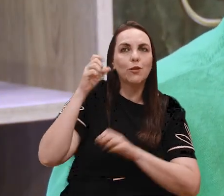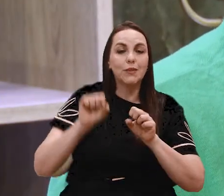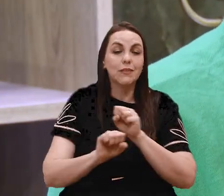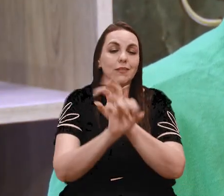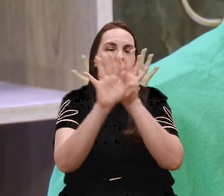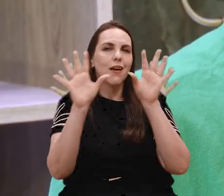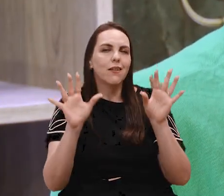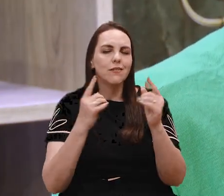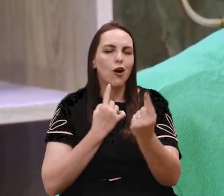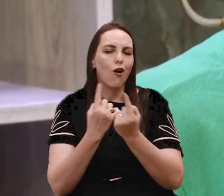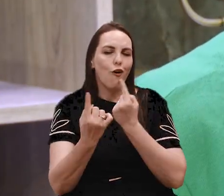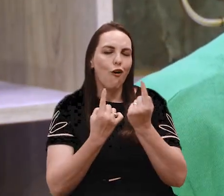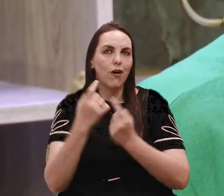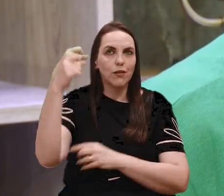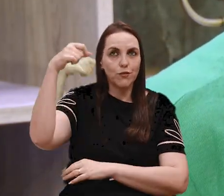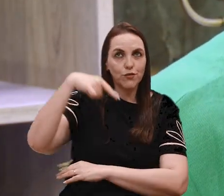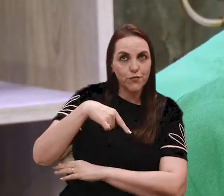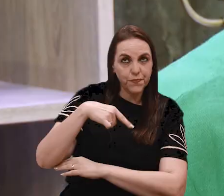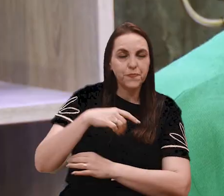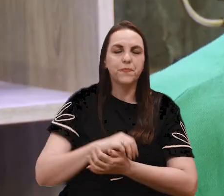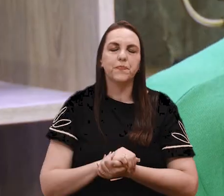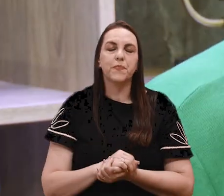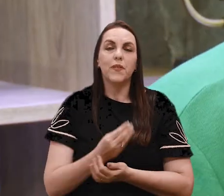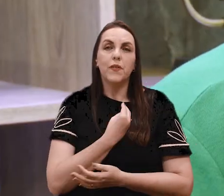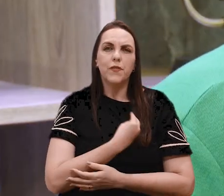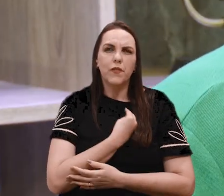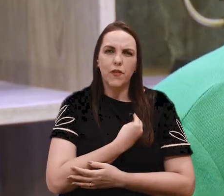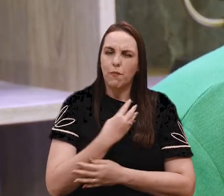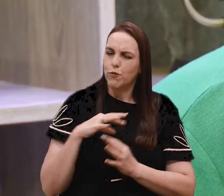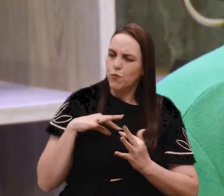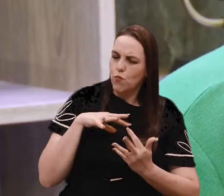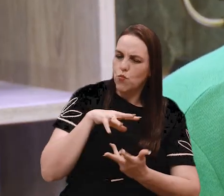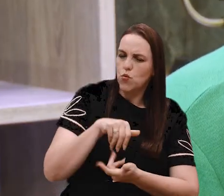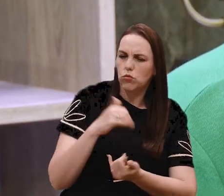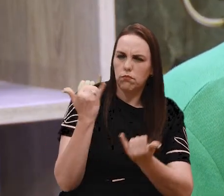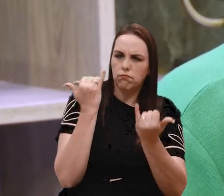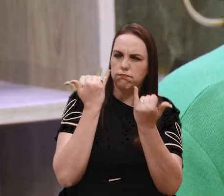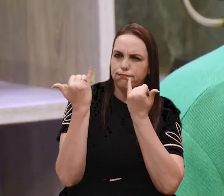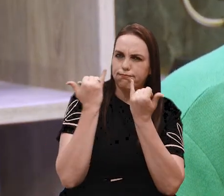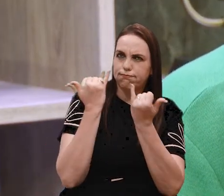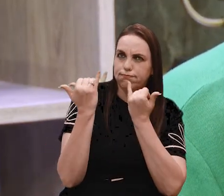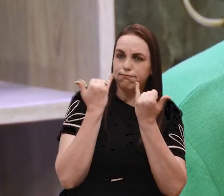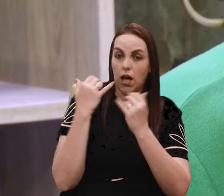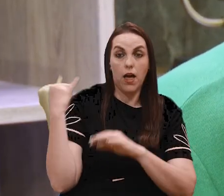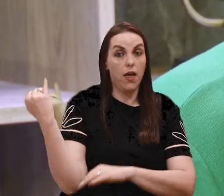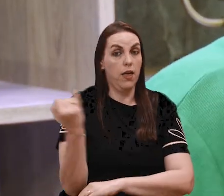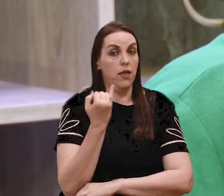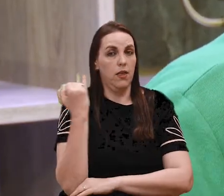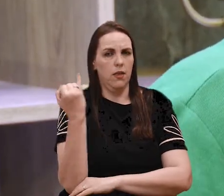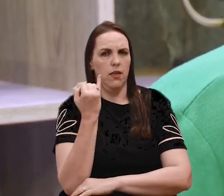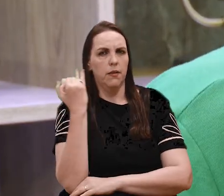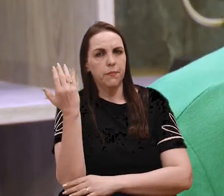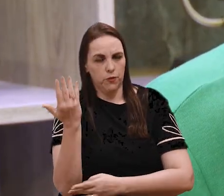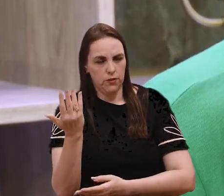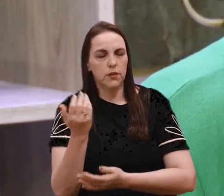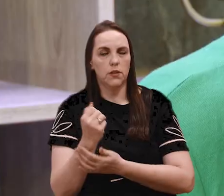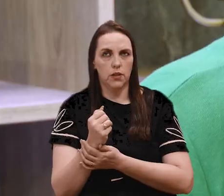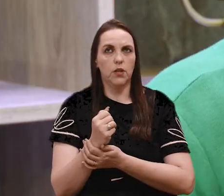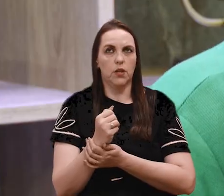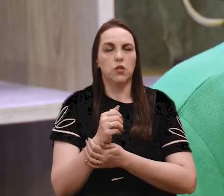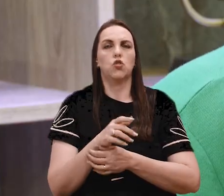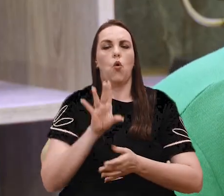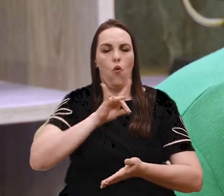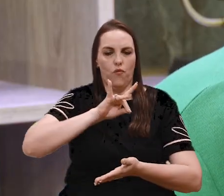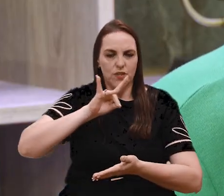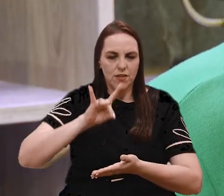Sol, a gente vive num mundo que a informação muitas vezes ela é importante nos veículos oficiais,